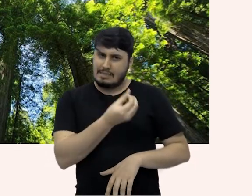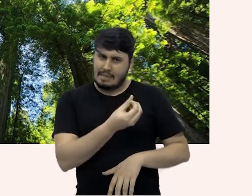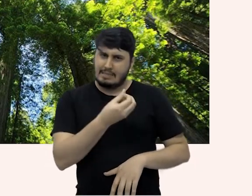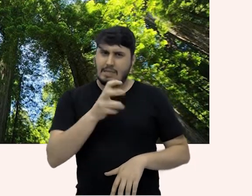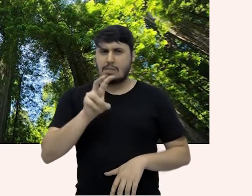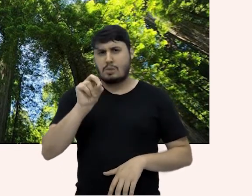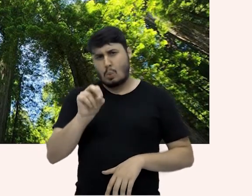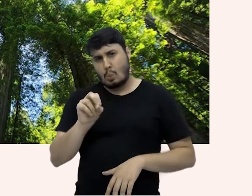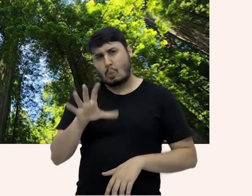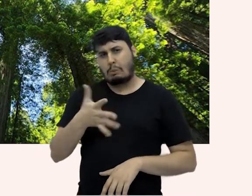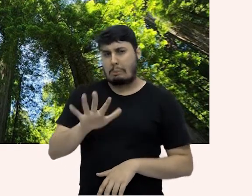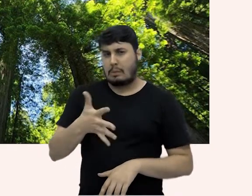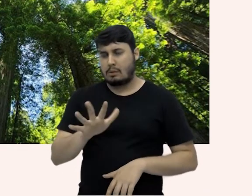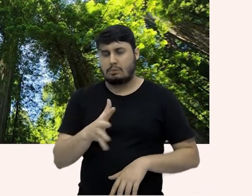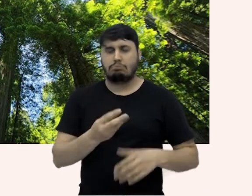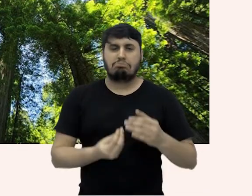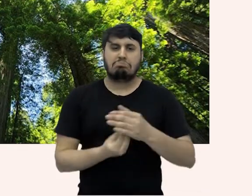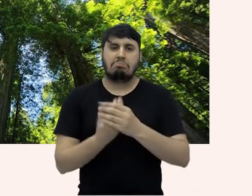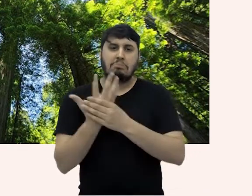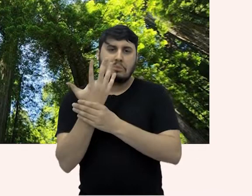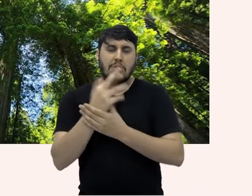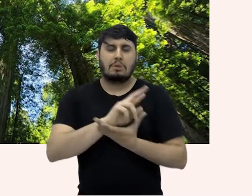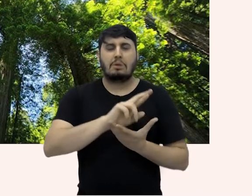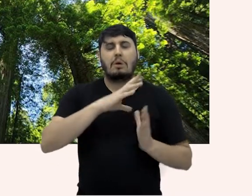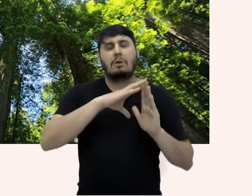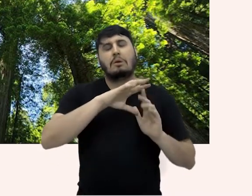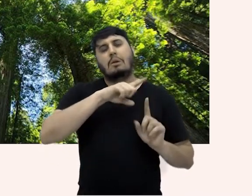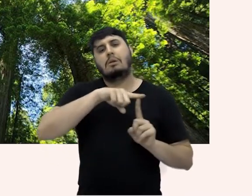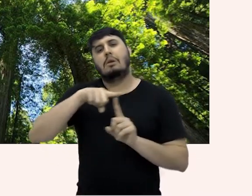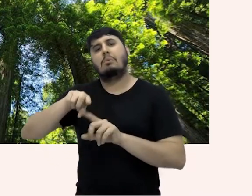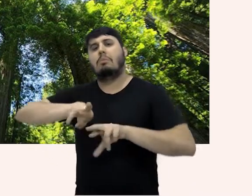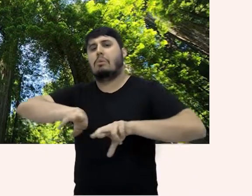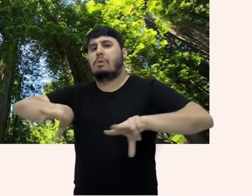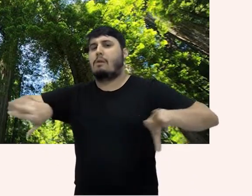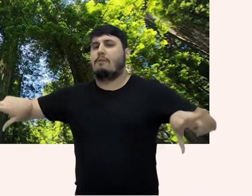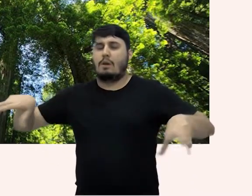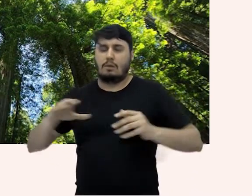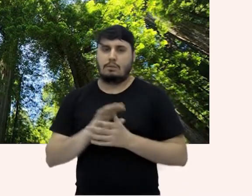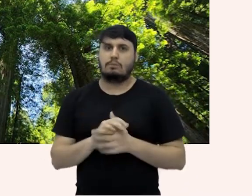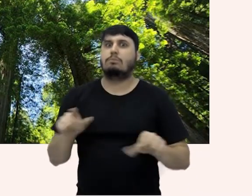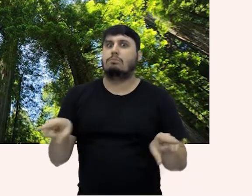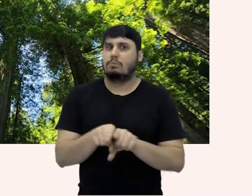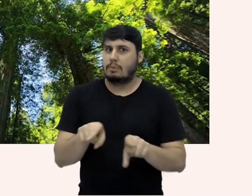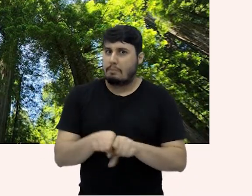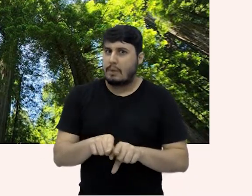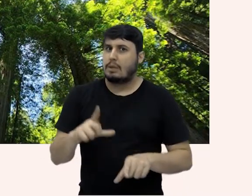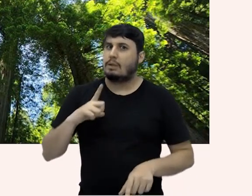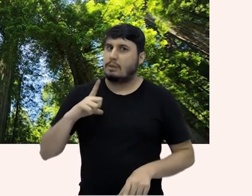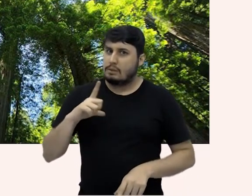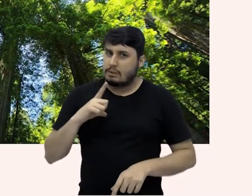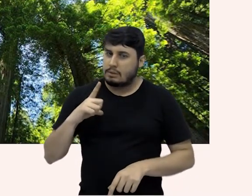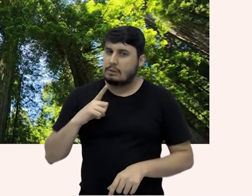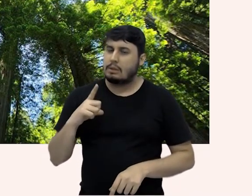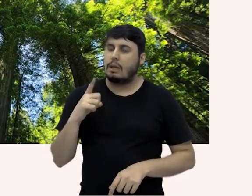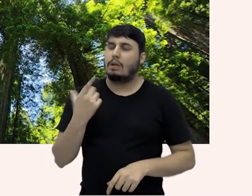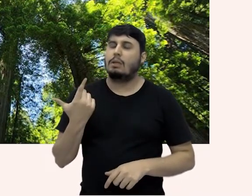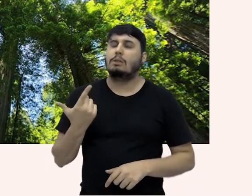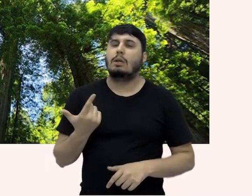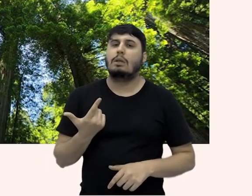de gimnospermas, e aí inclui todo mundo, inclui sequoia, pinheiros, tá? Tem uma importância econômica